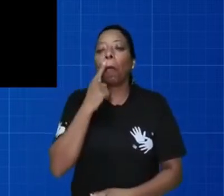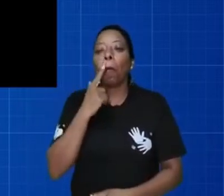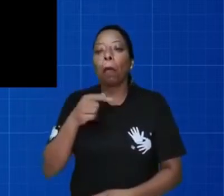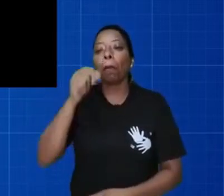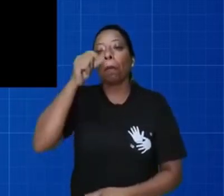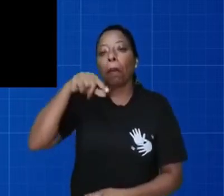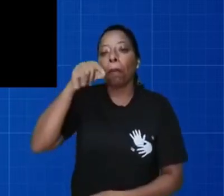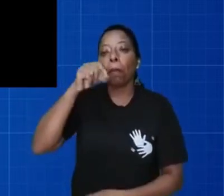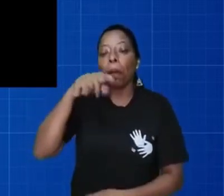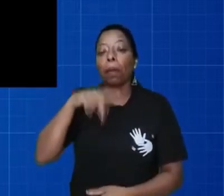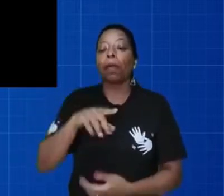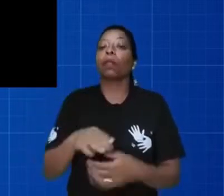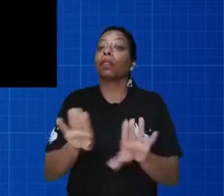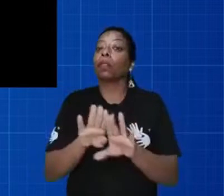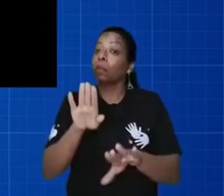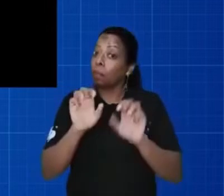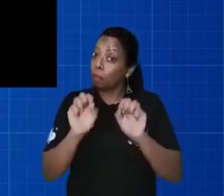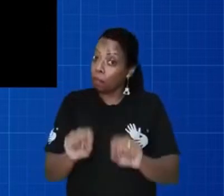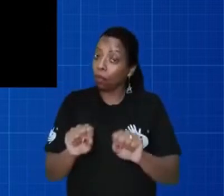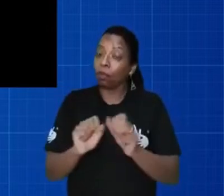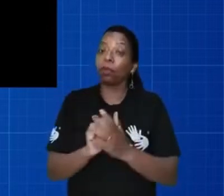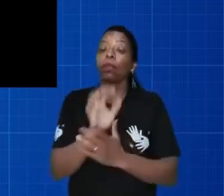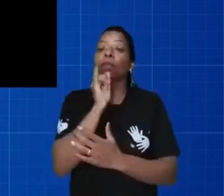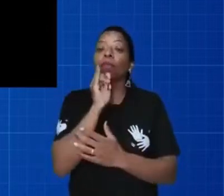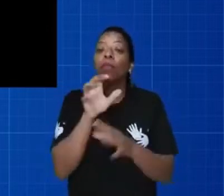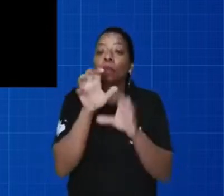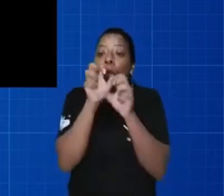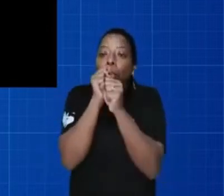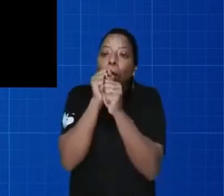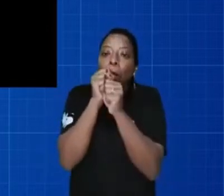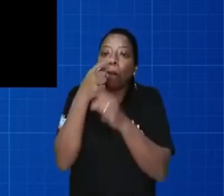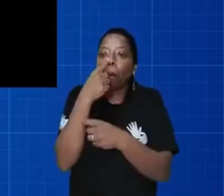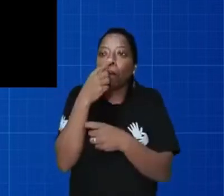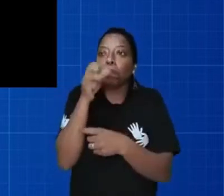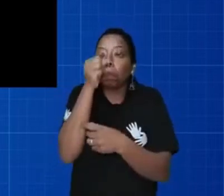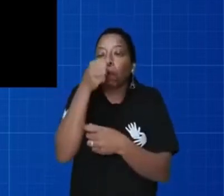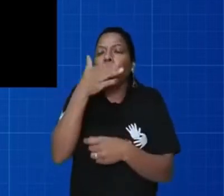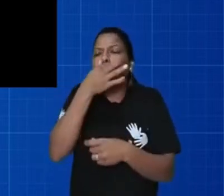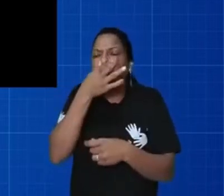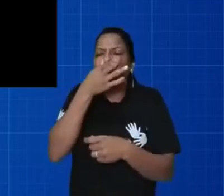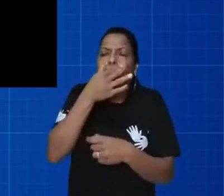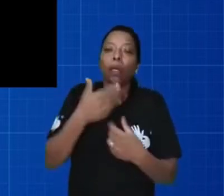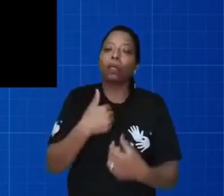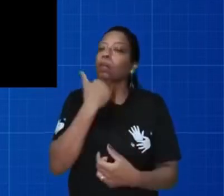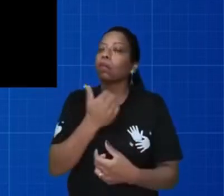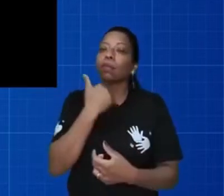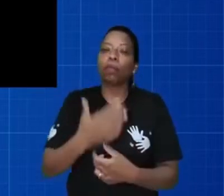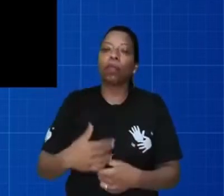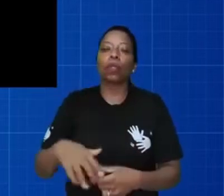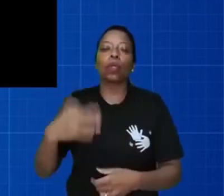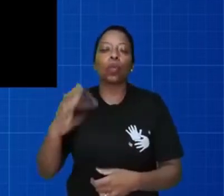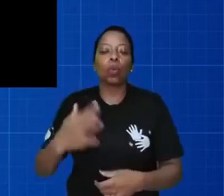coriza, mas a gente também pode ter o nariz entupido, né, então outros sintomas é a dor ao deglutir, dor na